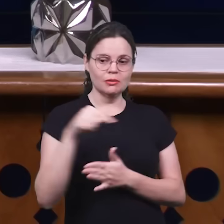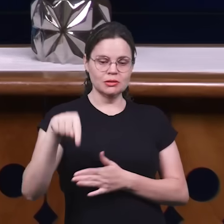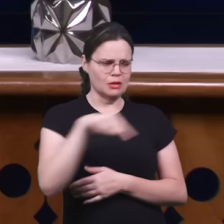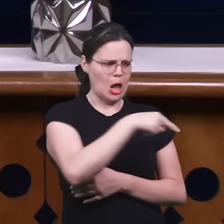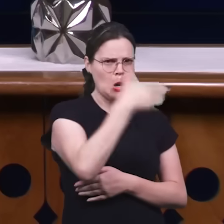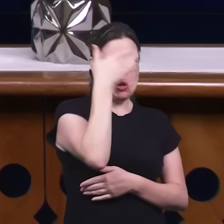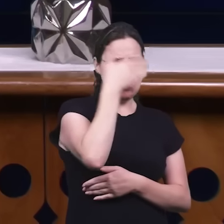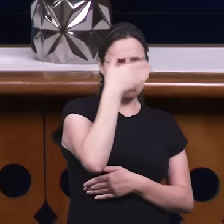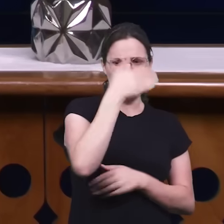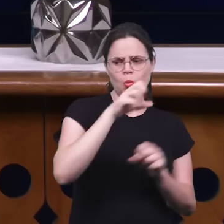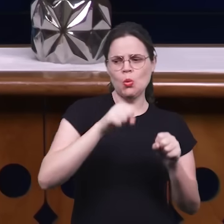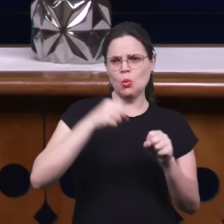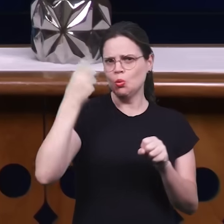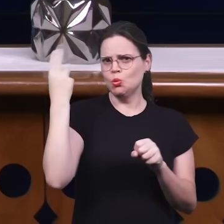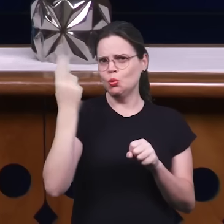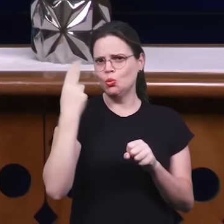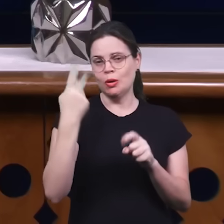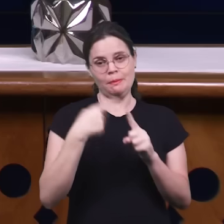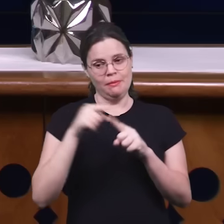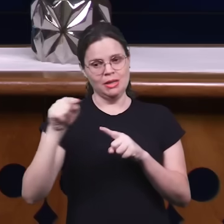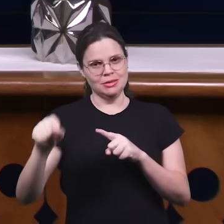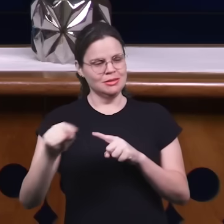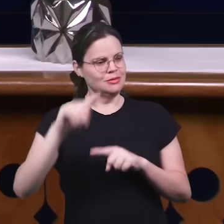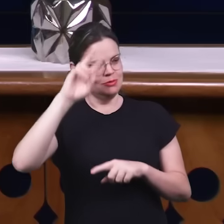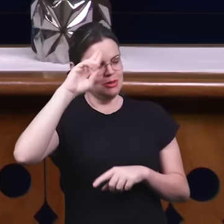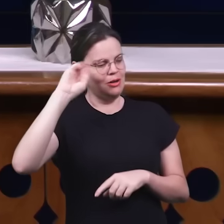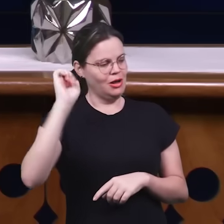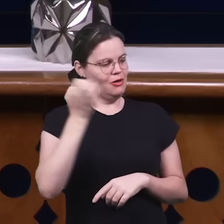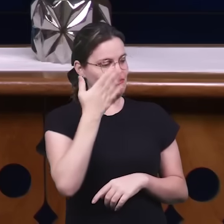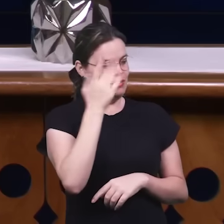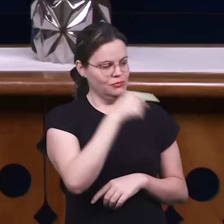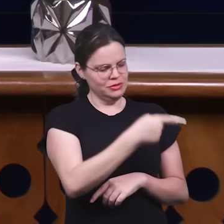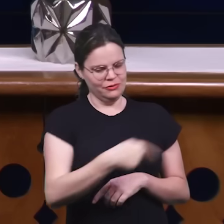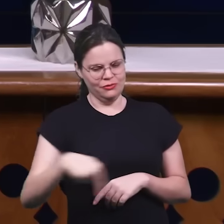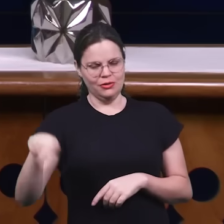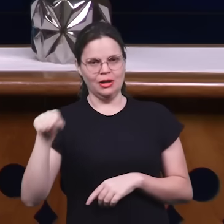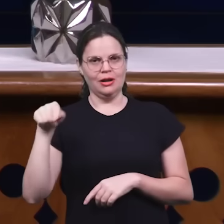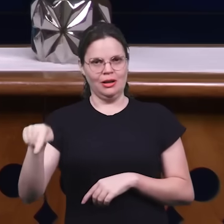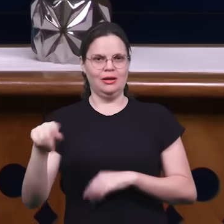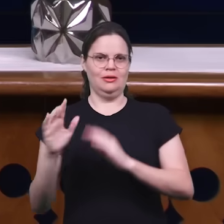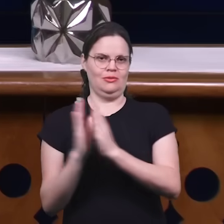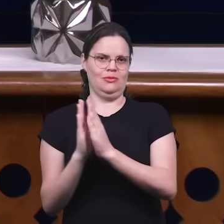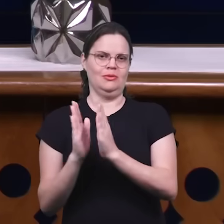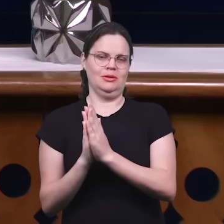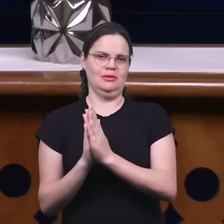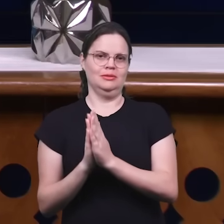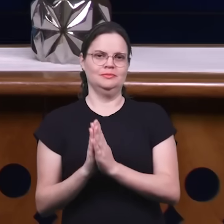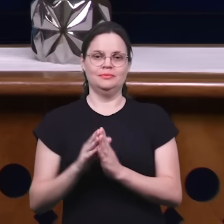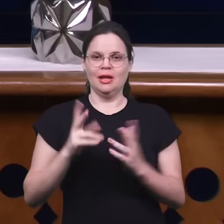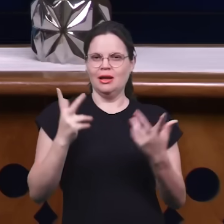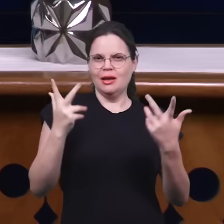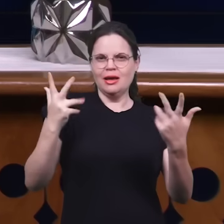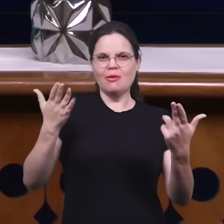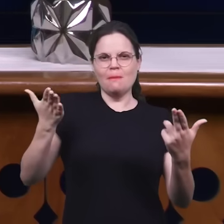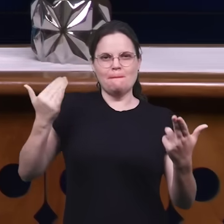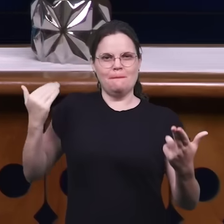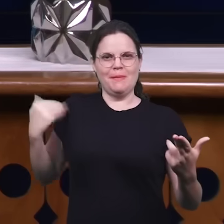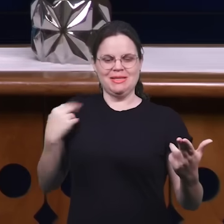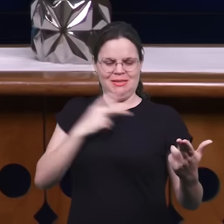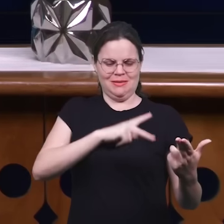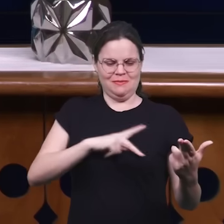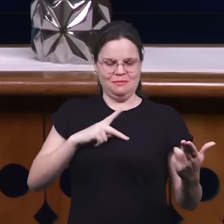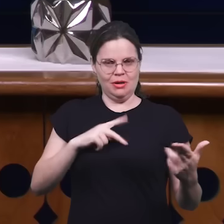desta obra. Porque o mesmo Deus que revela nesse ambiente de oração é o mesmo Deus que realiza a sua